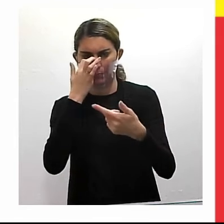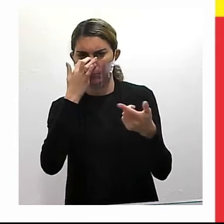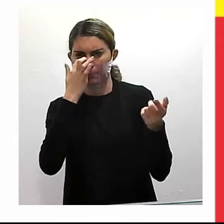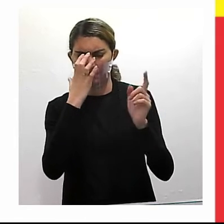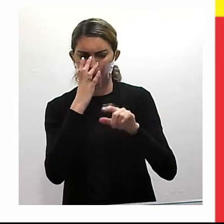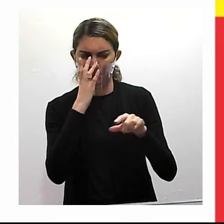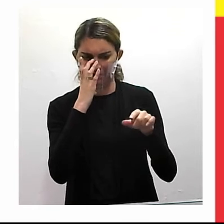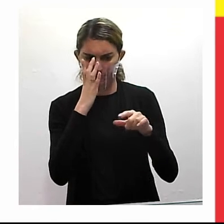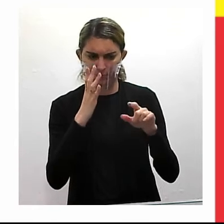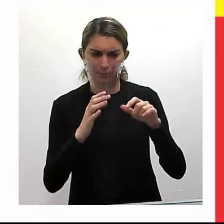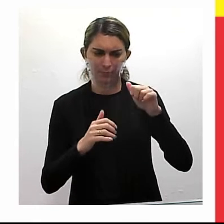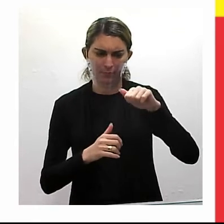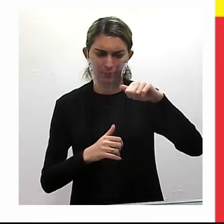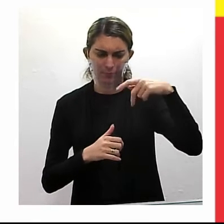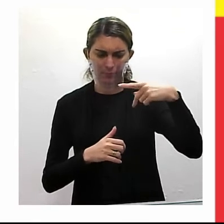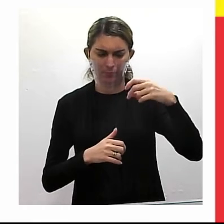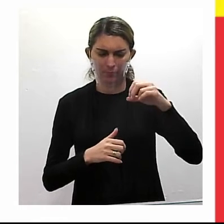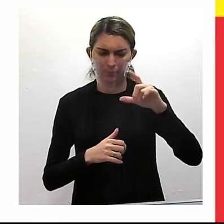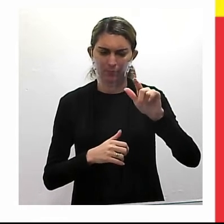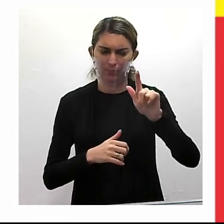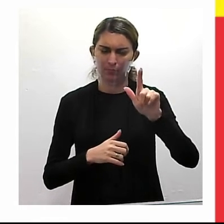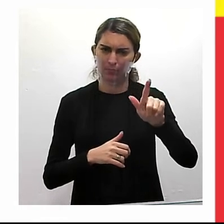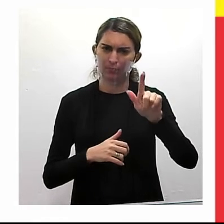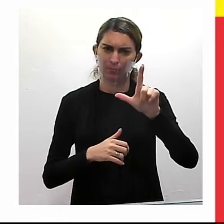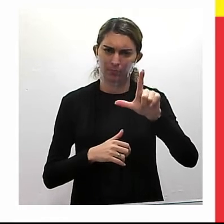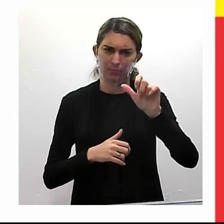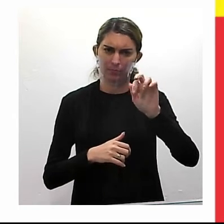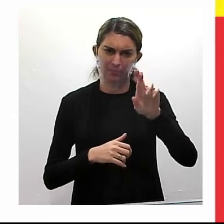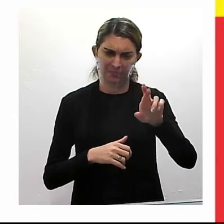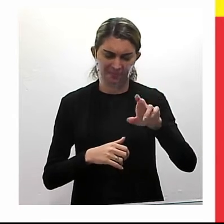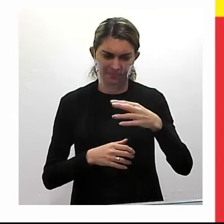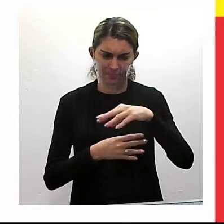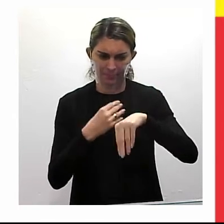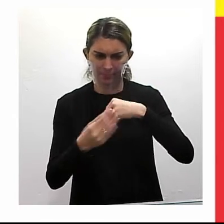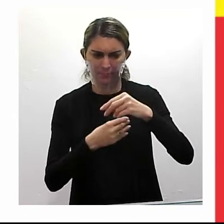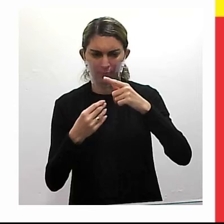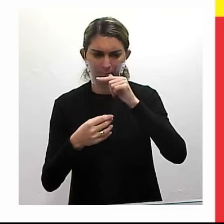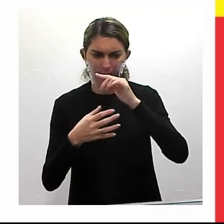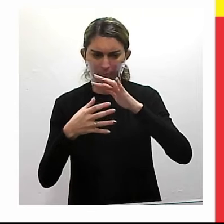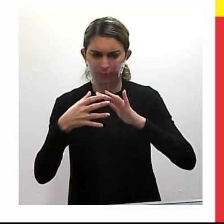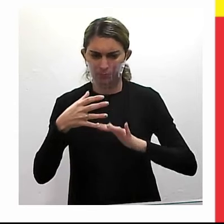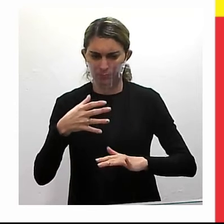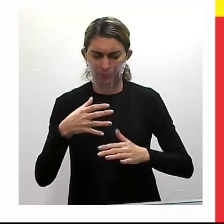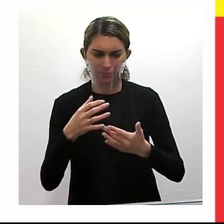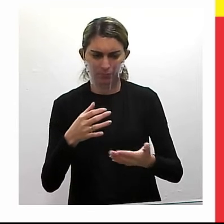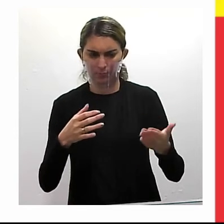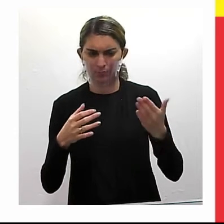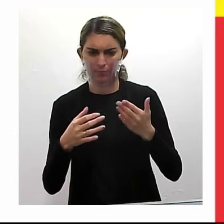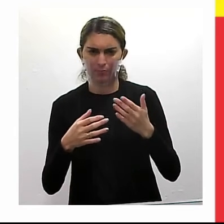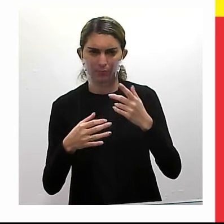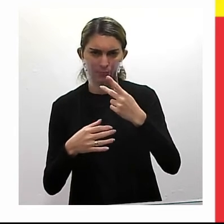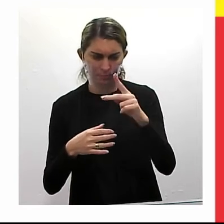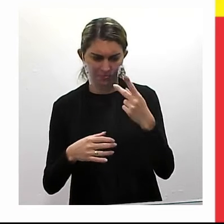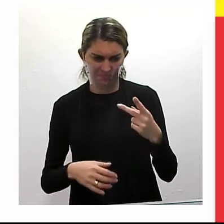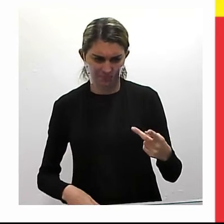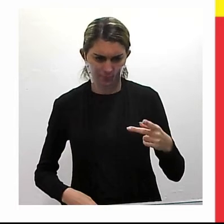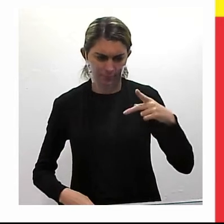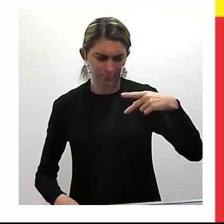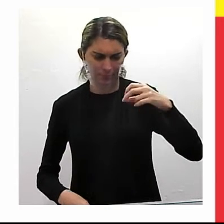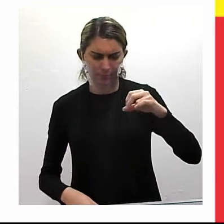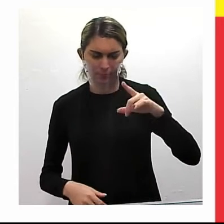também apolar. Então, a única que vai dissolver na água, a água esta que é